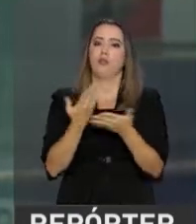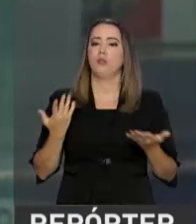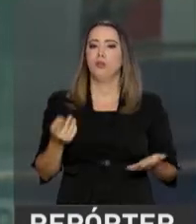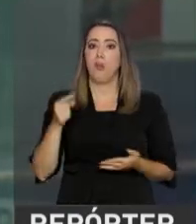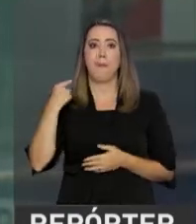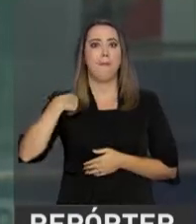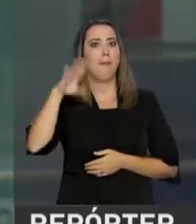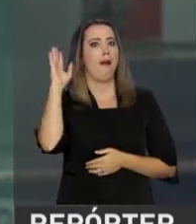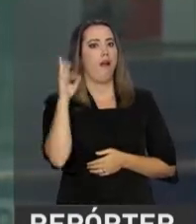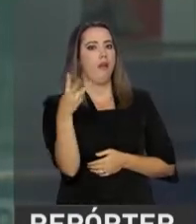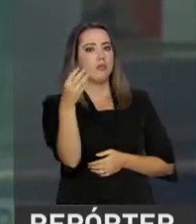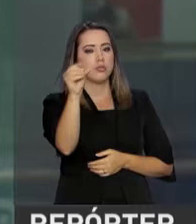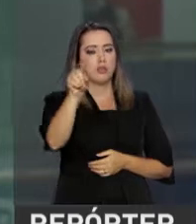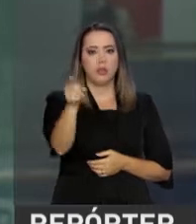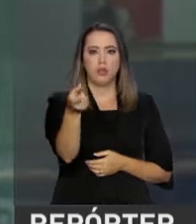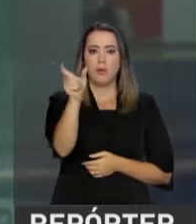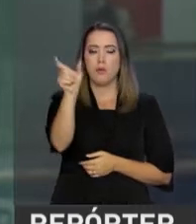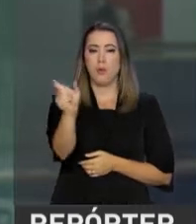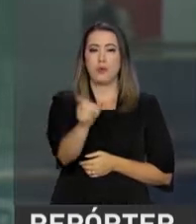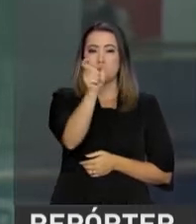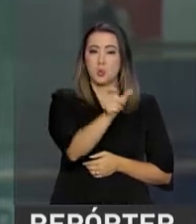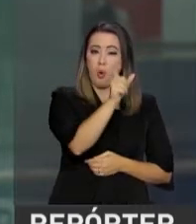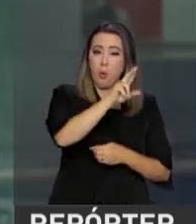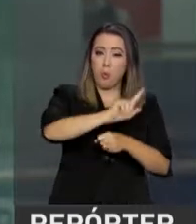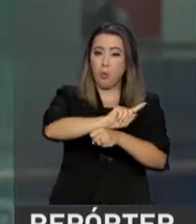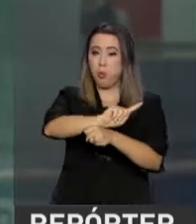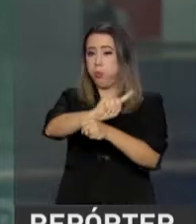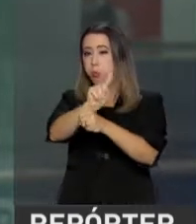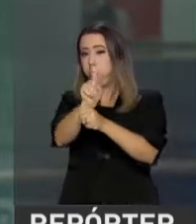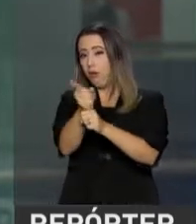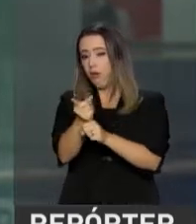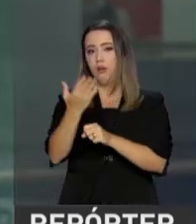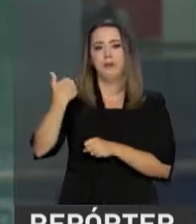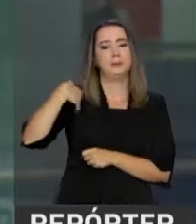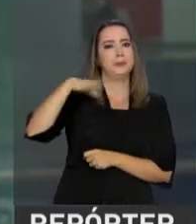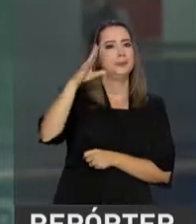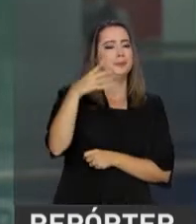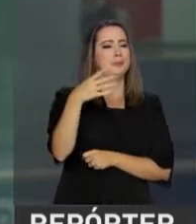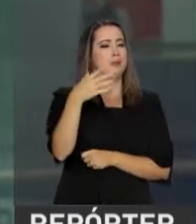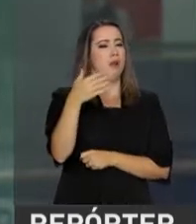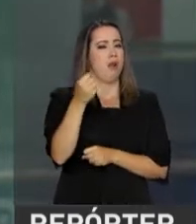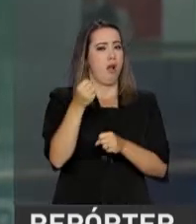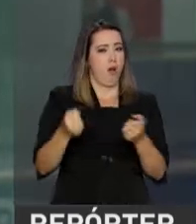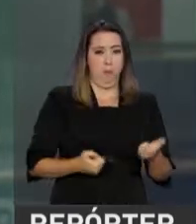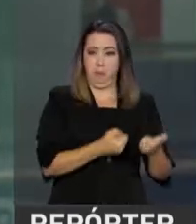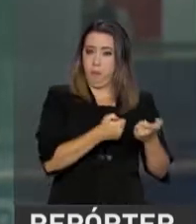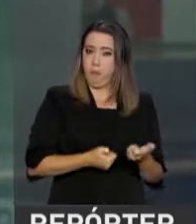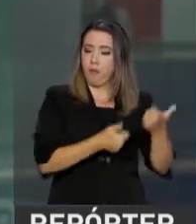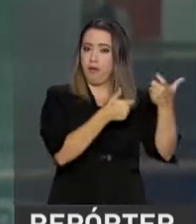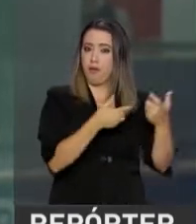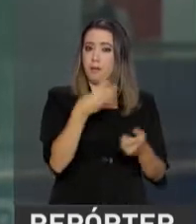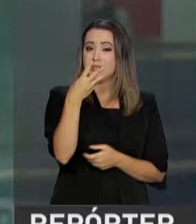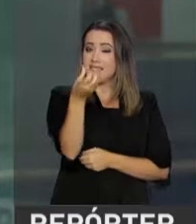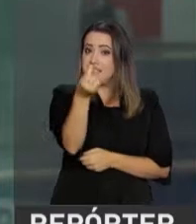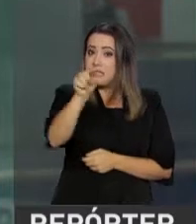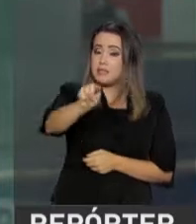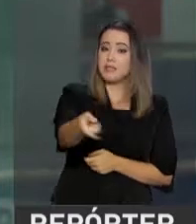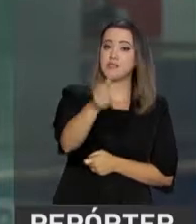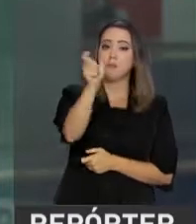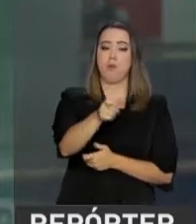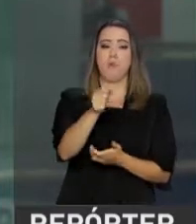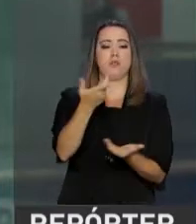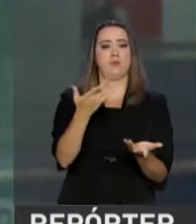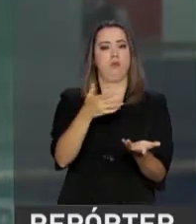30 mil pessoas em excesso de velocidade ano novo mais de 36 mil em excesso de velocidade e são flagrantes que eles são